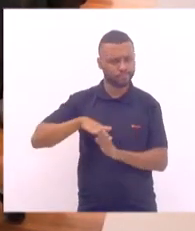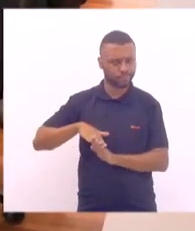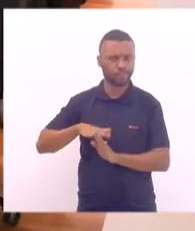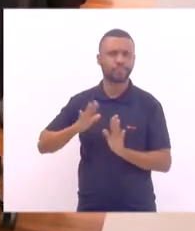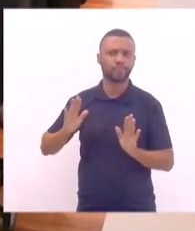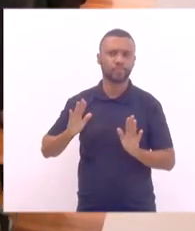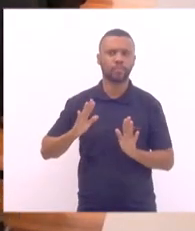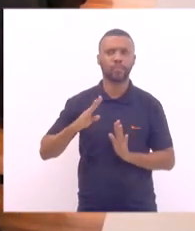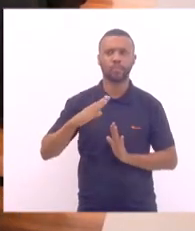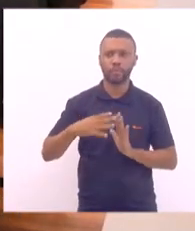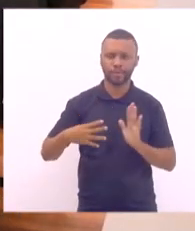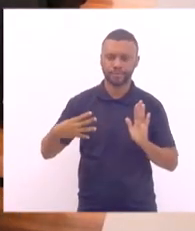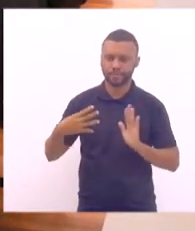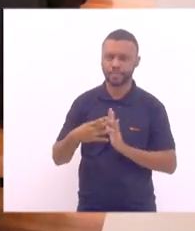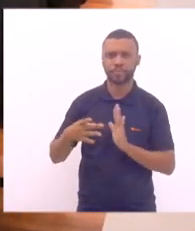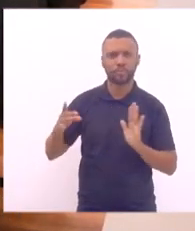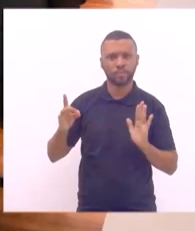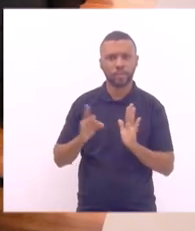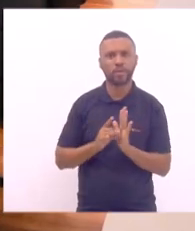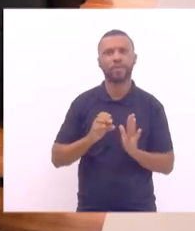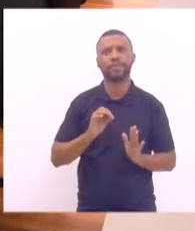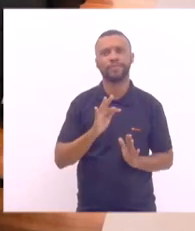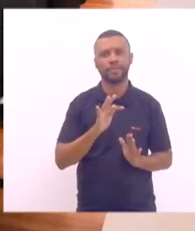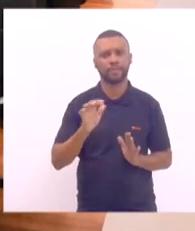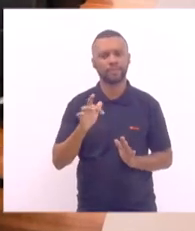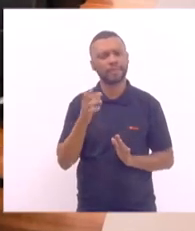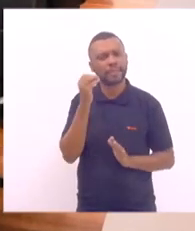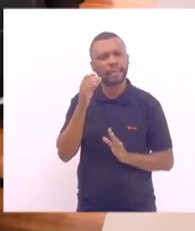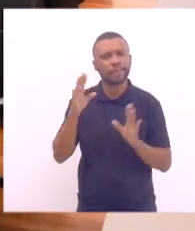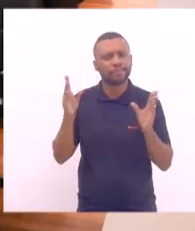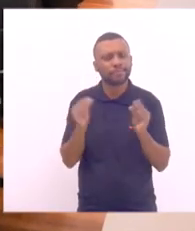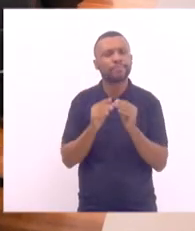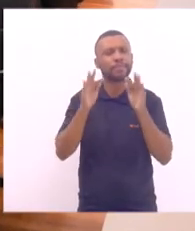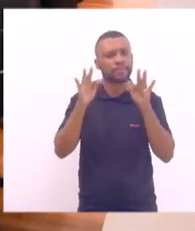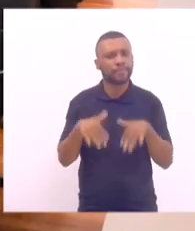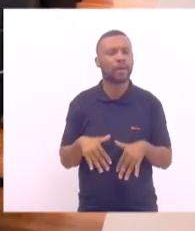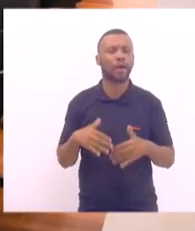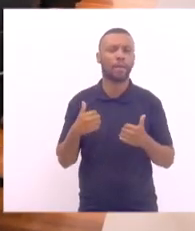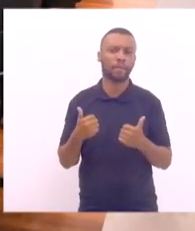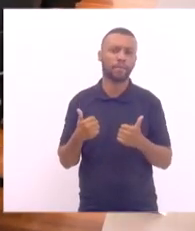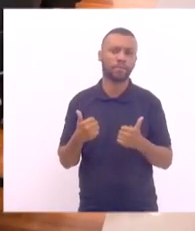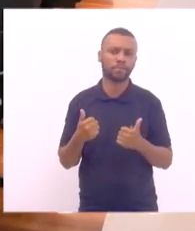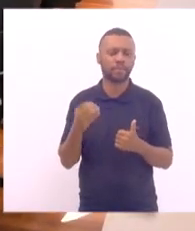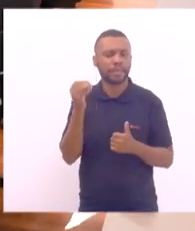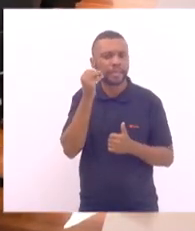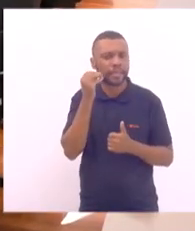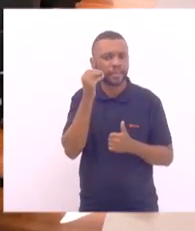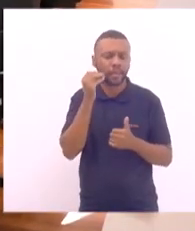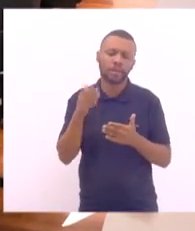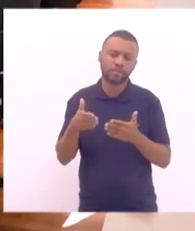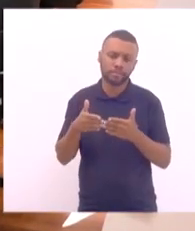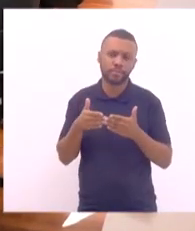o calendário oficial. 41, vamos tentar acabar aqui, faltam mais. Vamos tentar acabar.